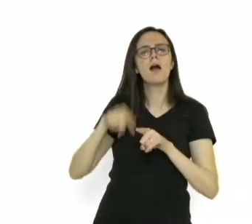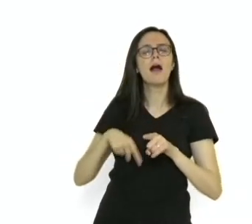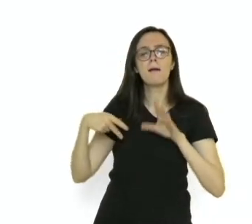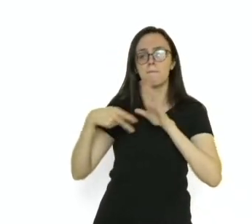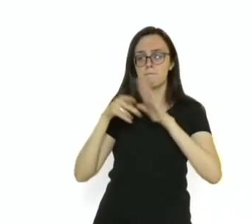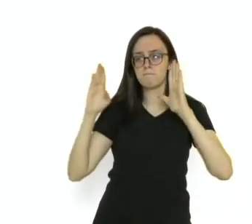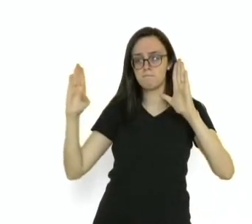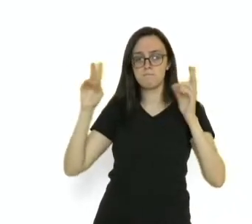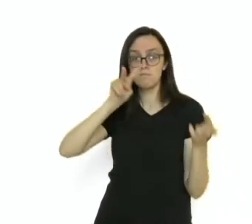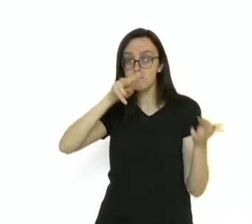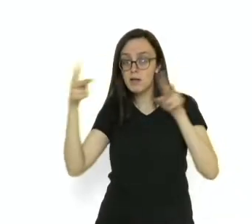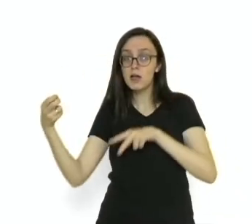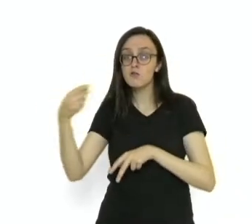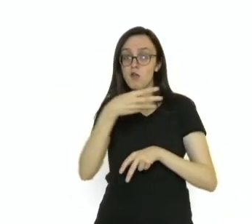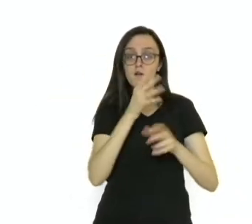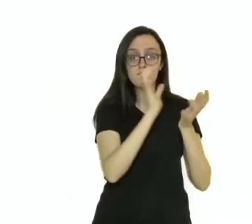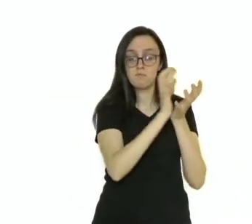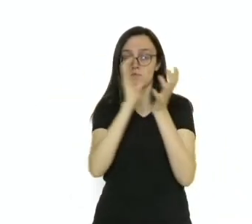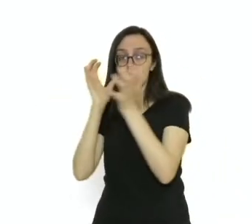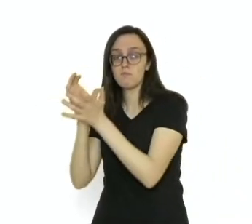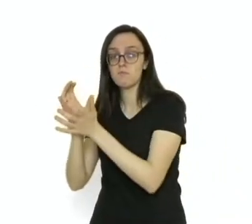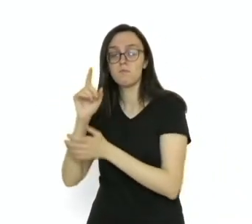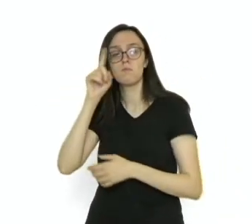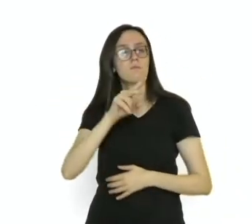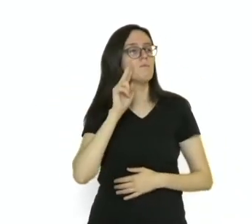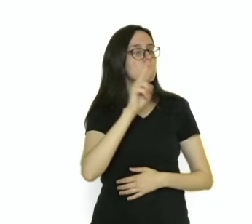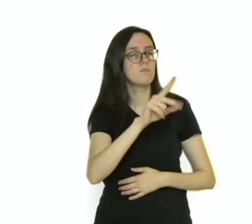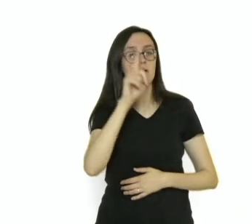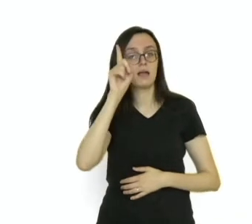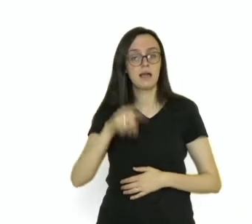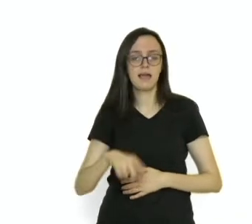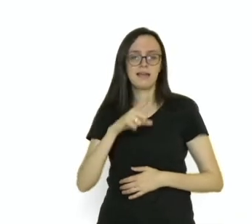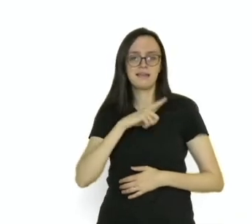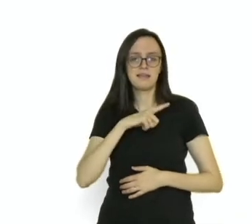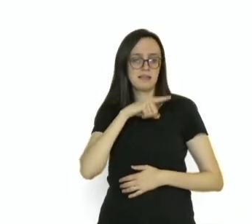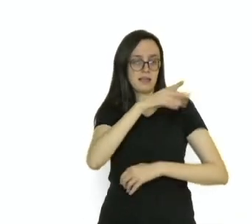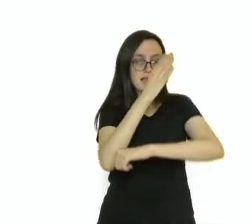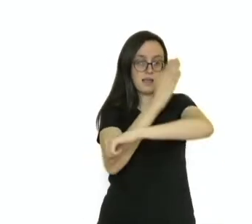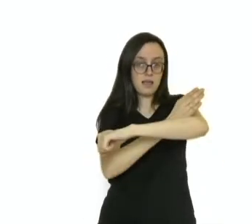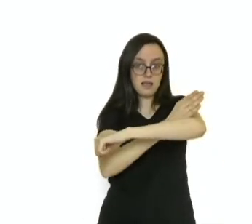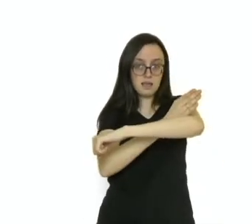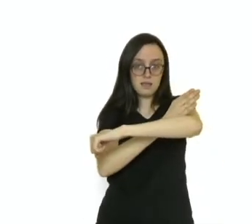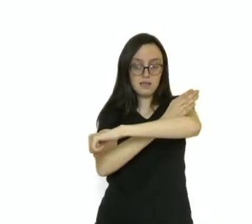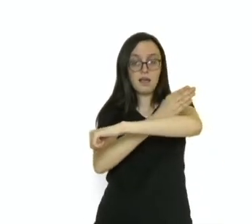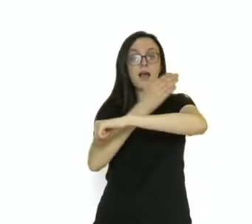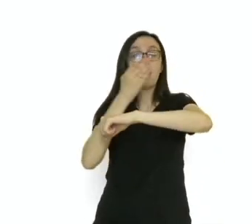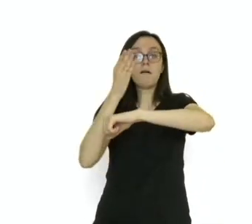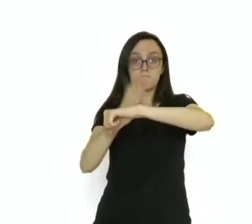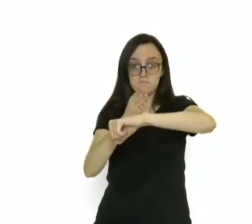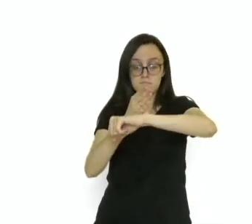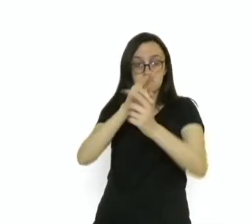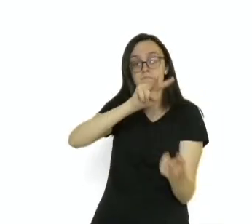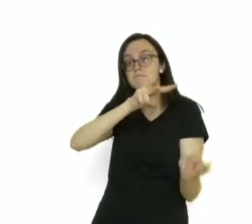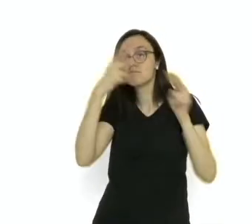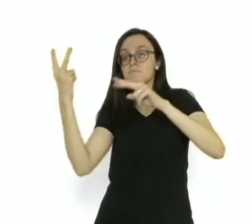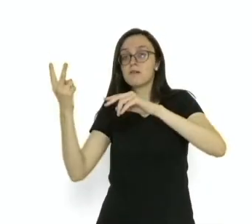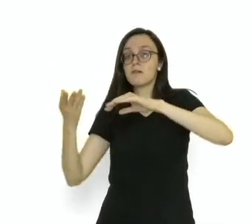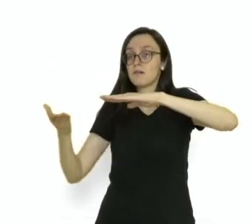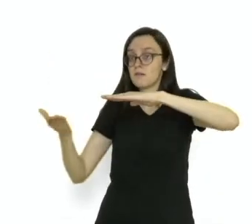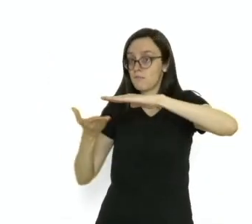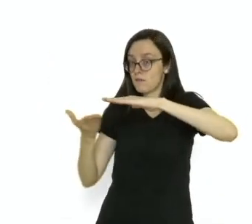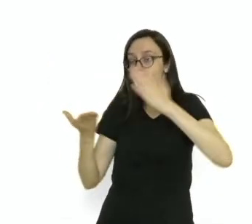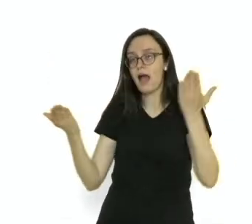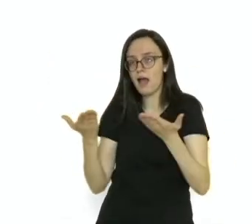de uma nova era, a Idade contemporânea, a saída da Idade Moderna para a Idade Contemporânea. No contexto da